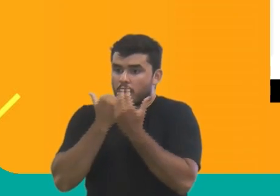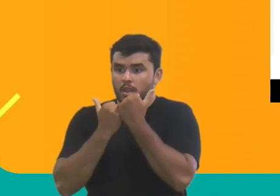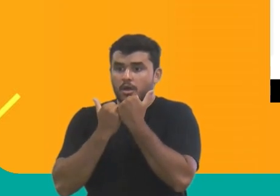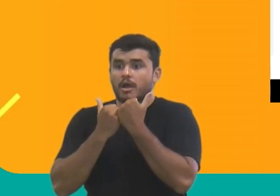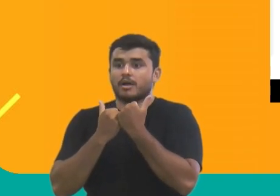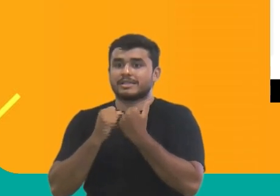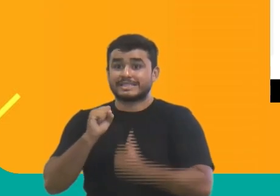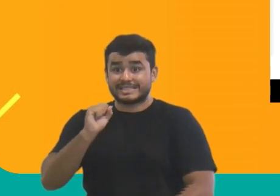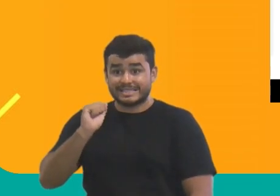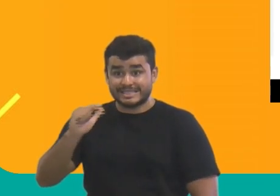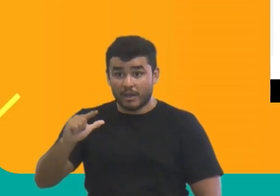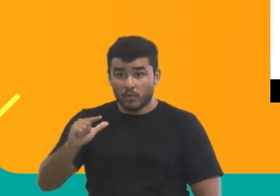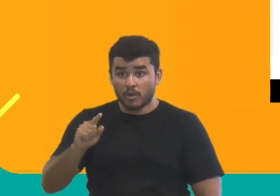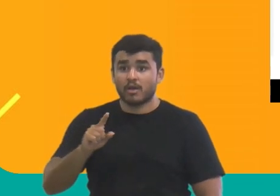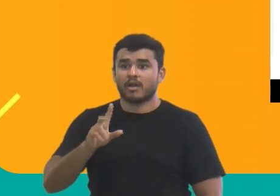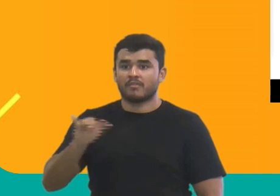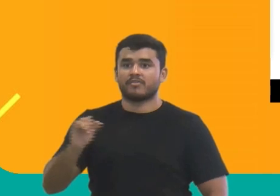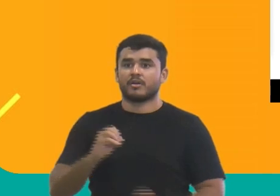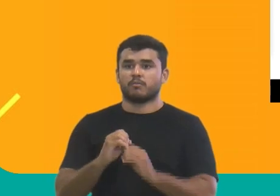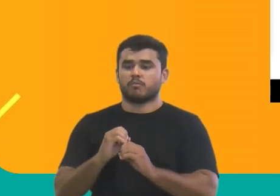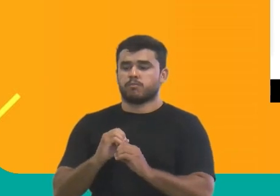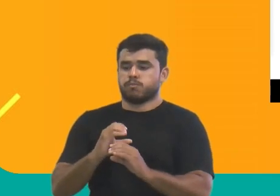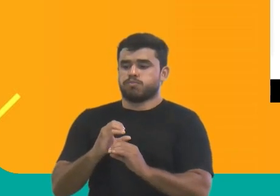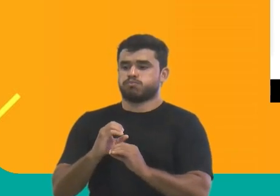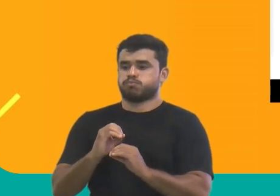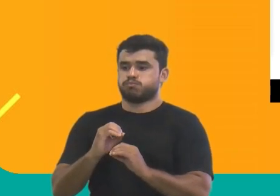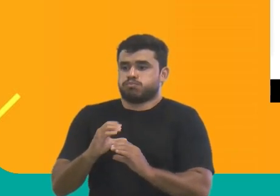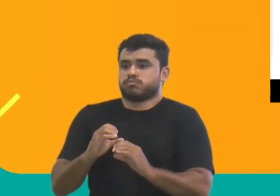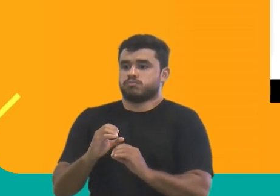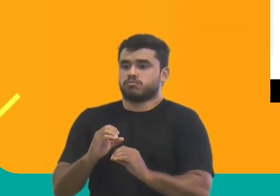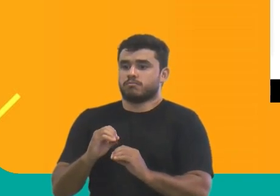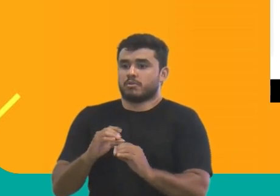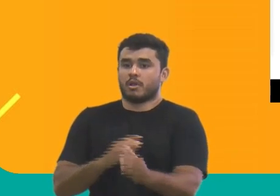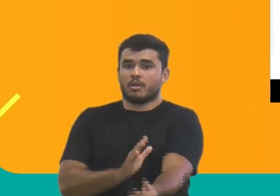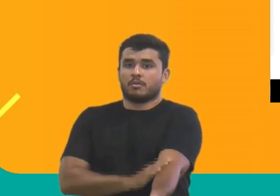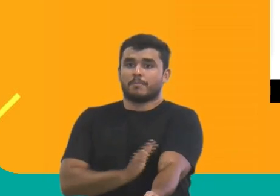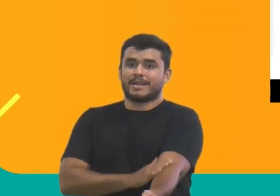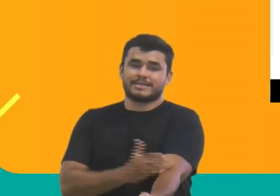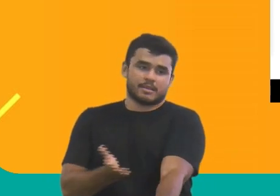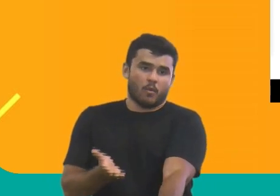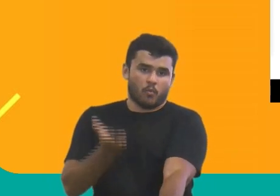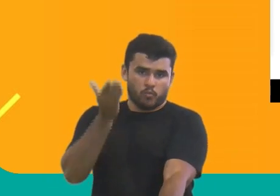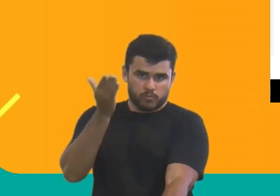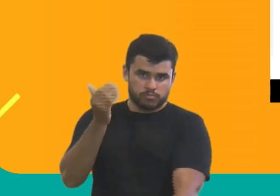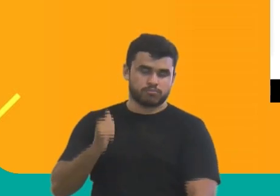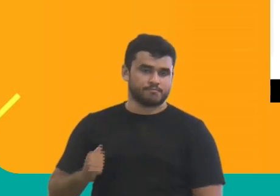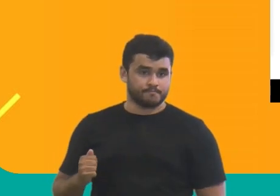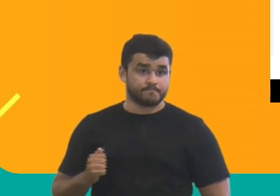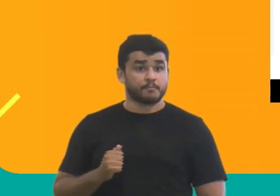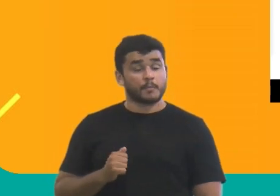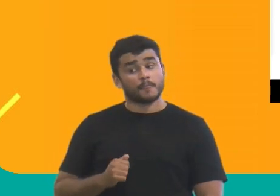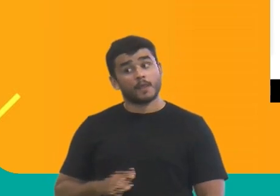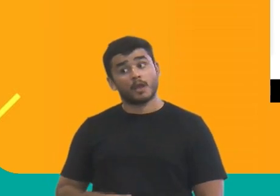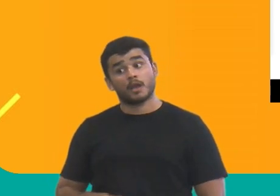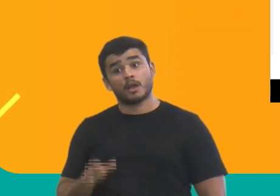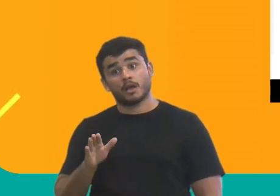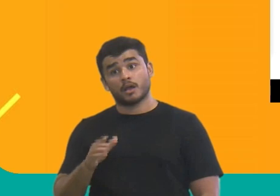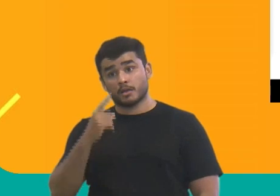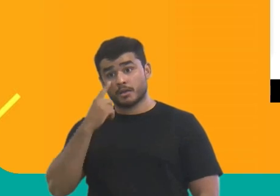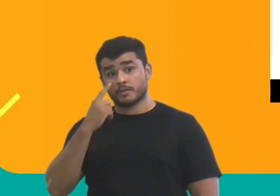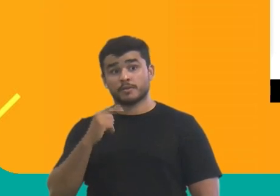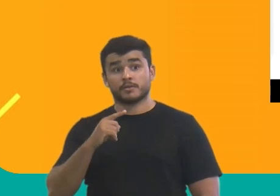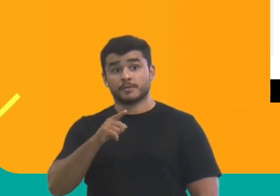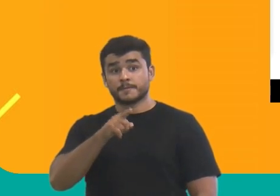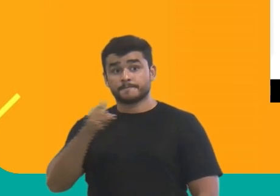inchaço na minha célula. Tá? Eu não vou ter. E aí, só lembrando, o eu estou falando de sal é no